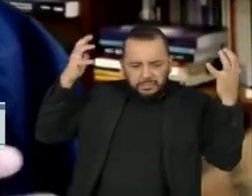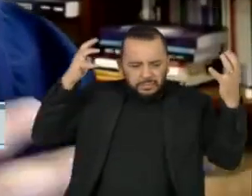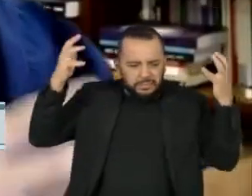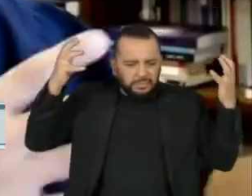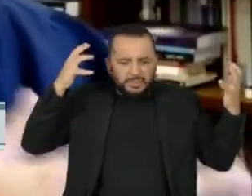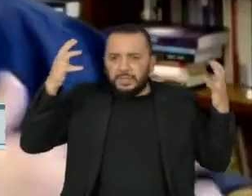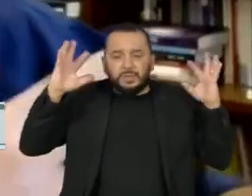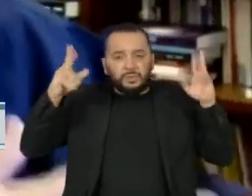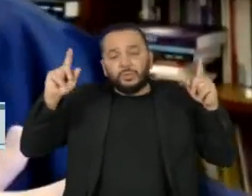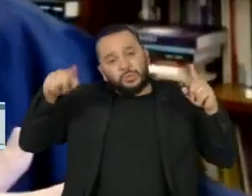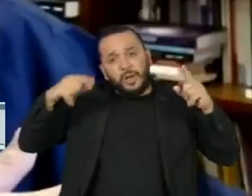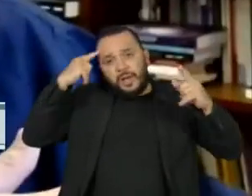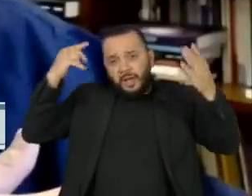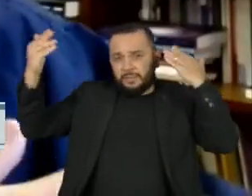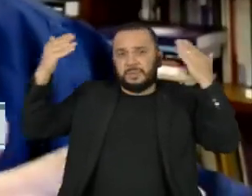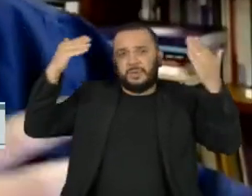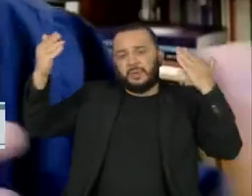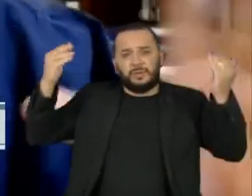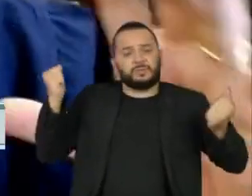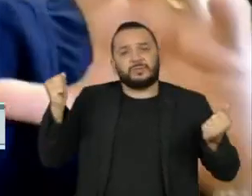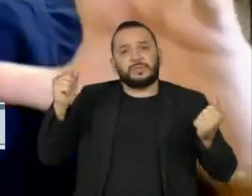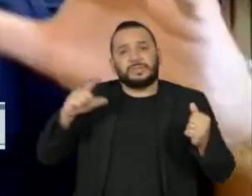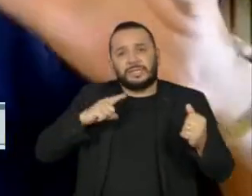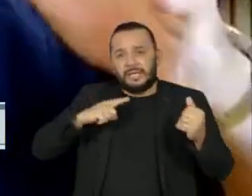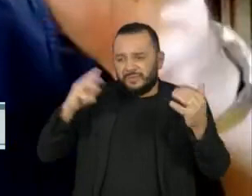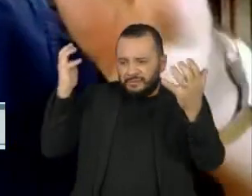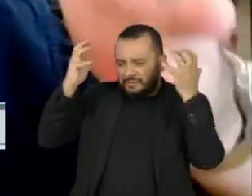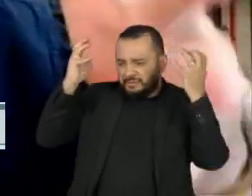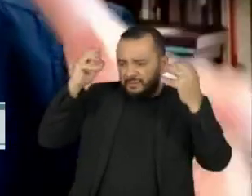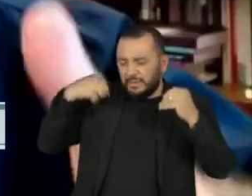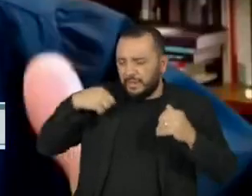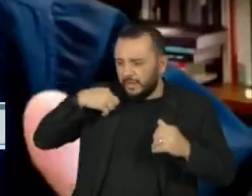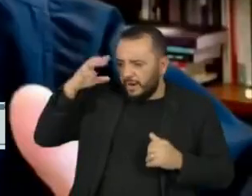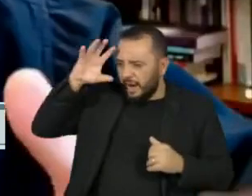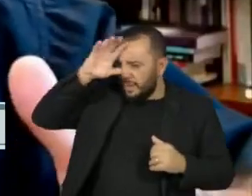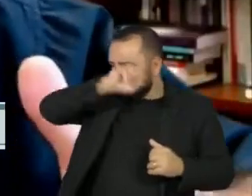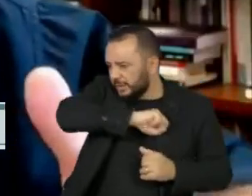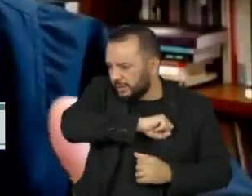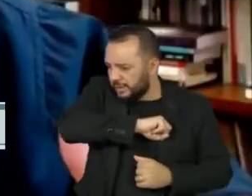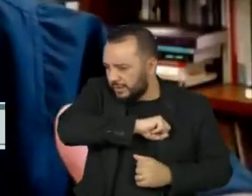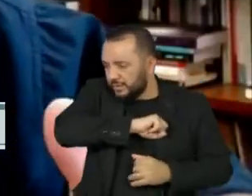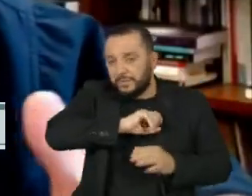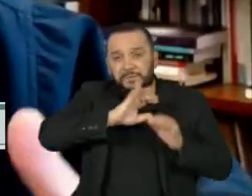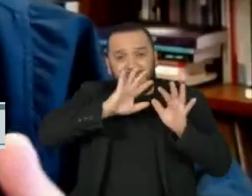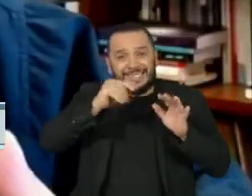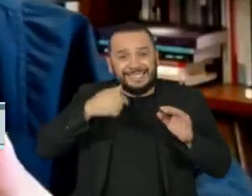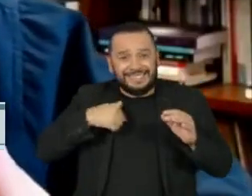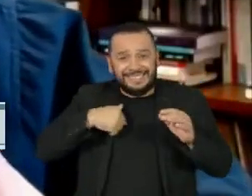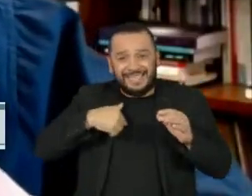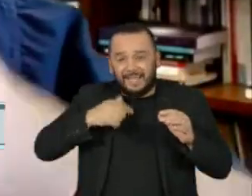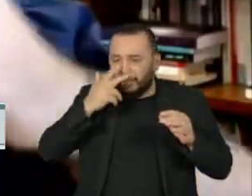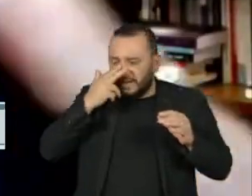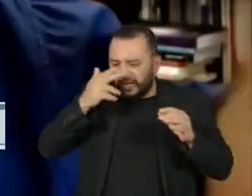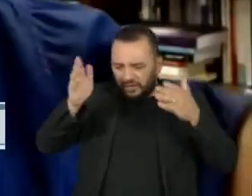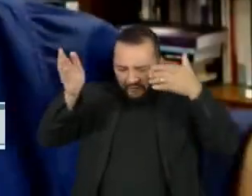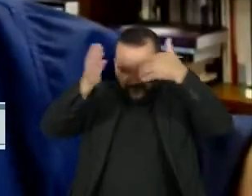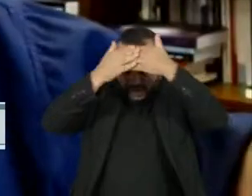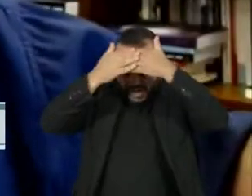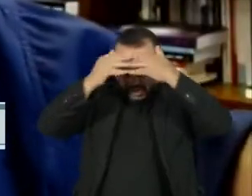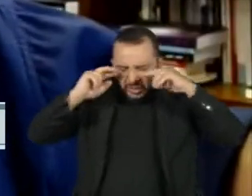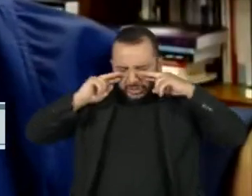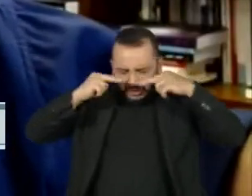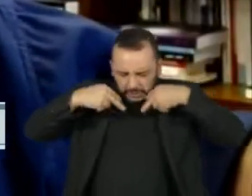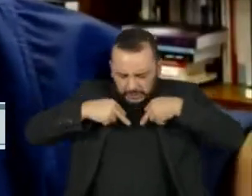com os quais a gente aprendeu alguma coisa. Quando a gente entra, sim, naquele túnel de isolamento, o que acontece? A gente